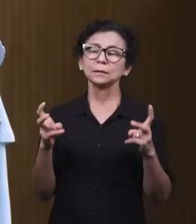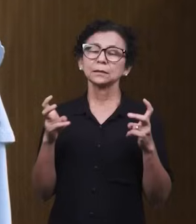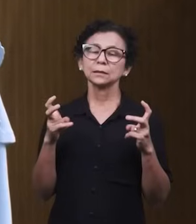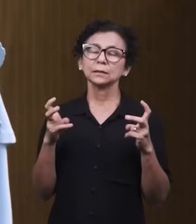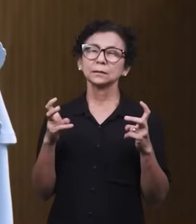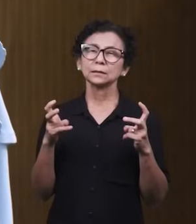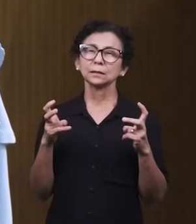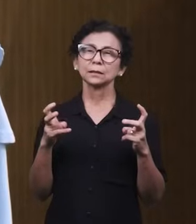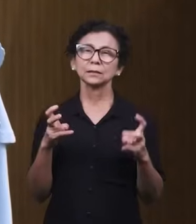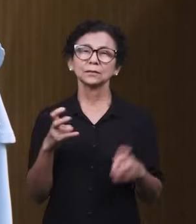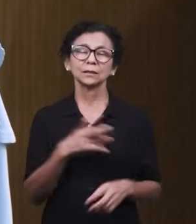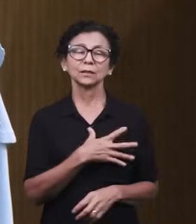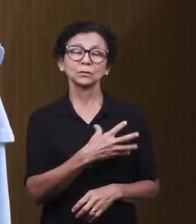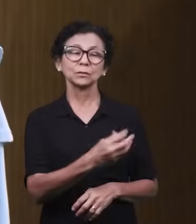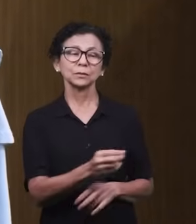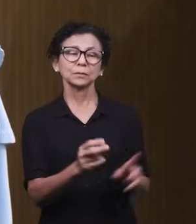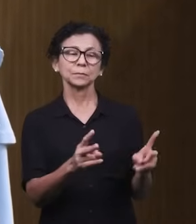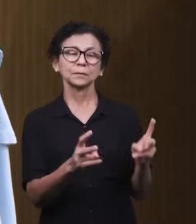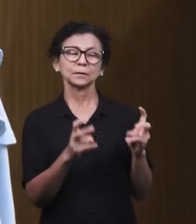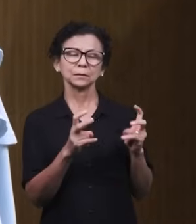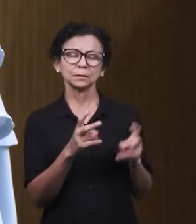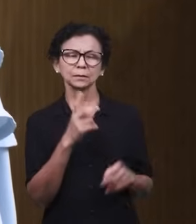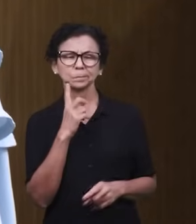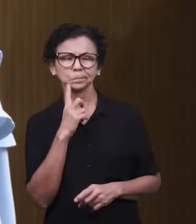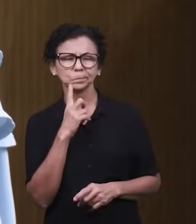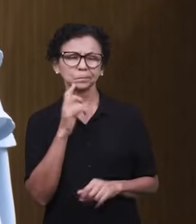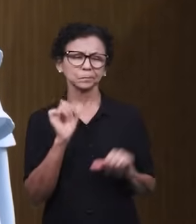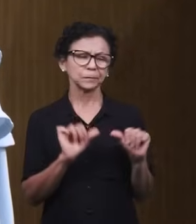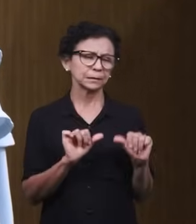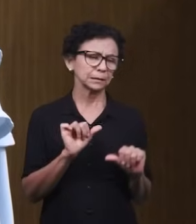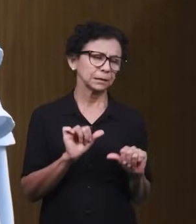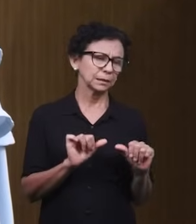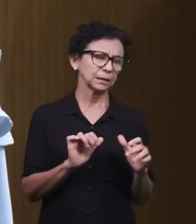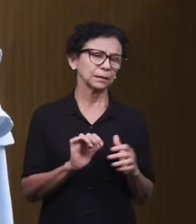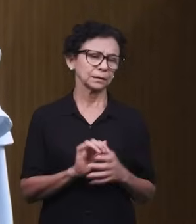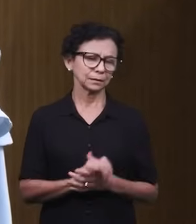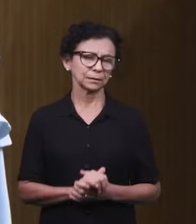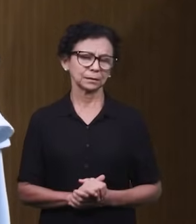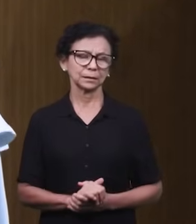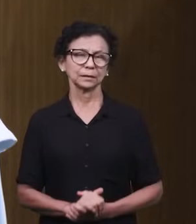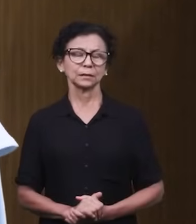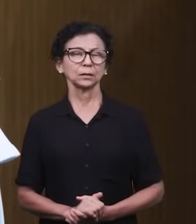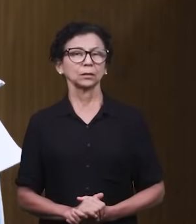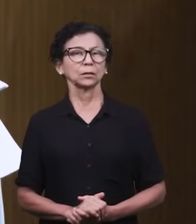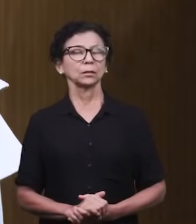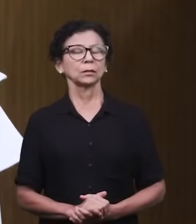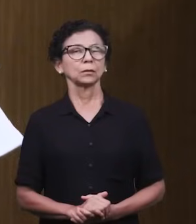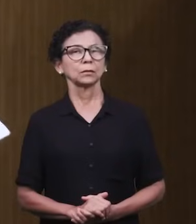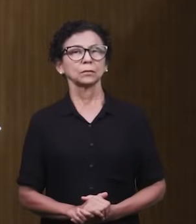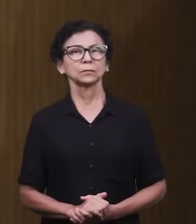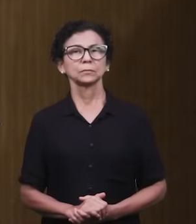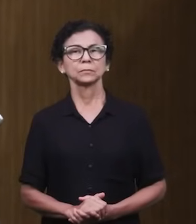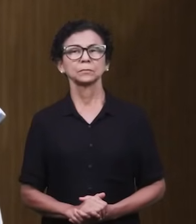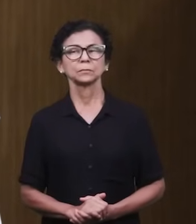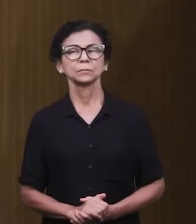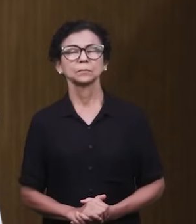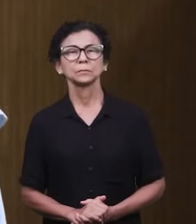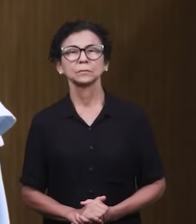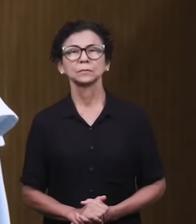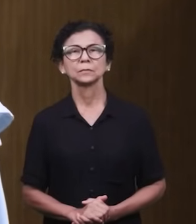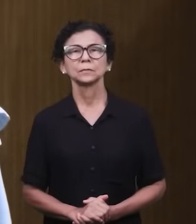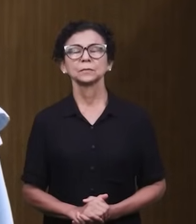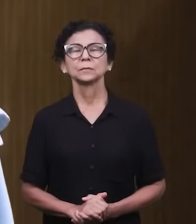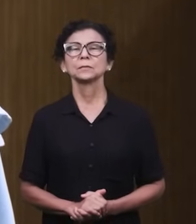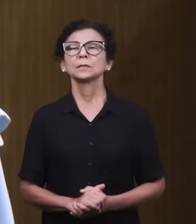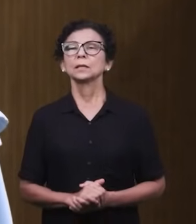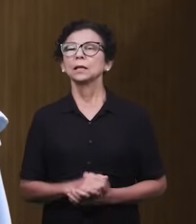fiquem atentos, né, aos filhos, porque nós temos um diferencial muito grande participando da igreja,